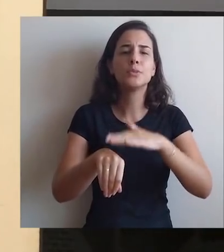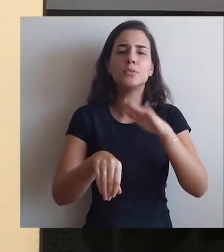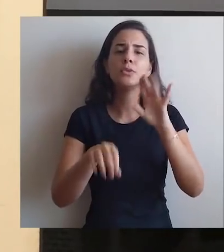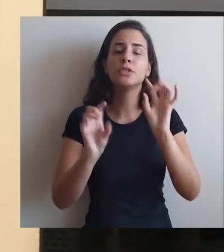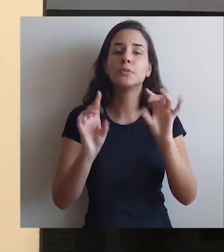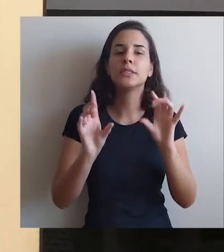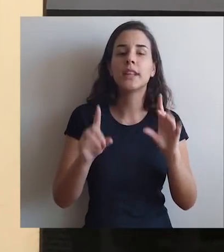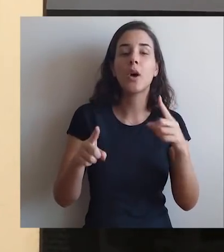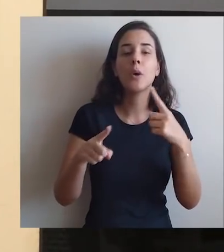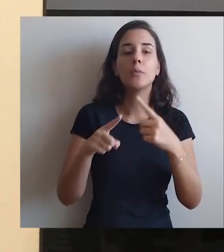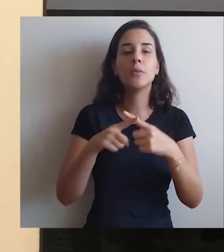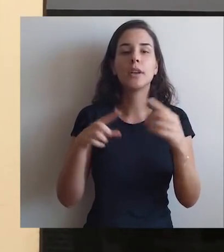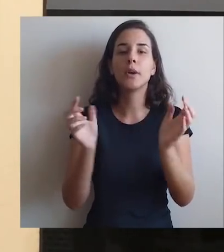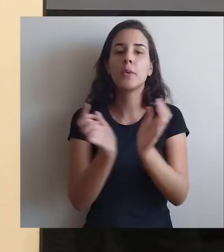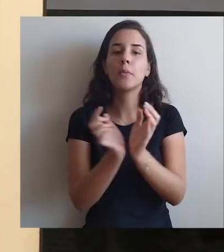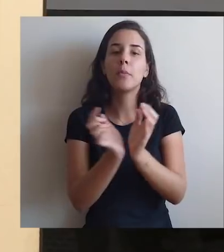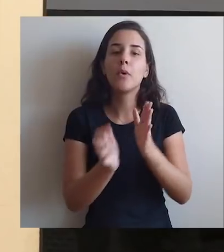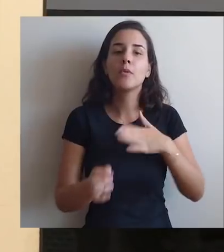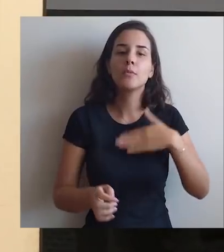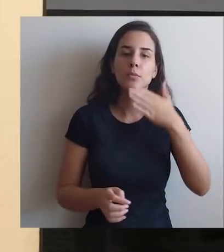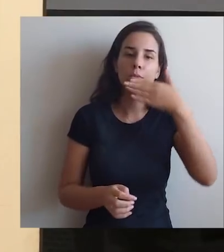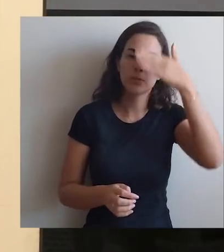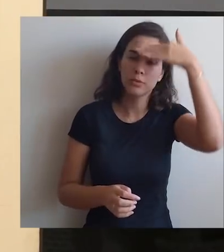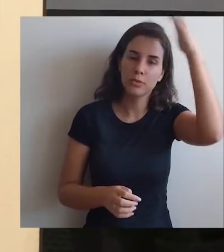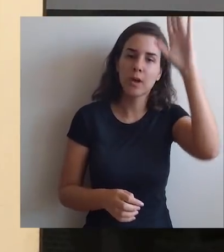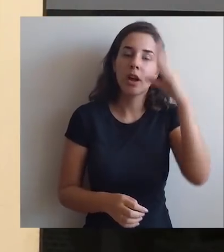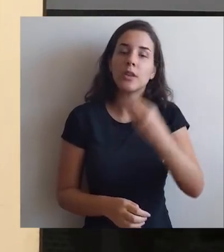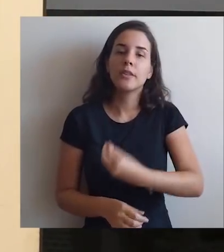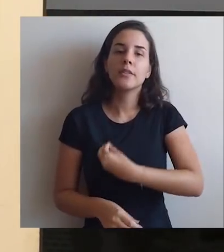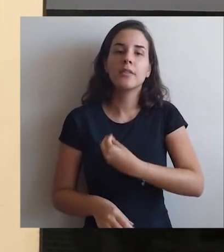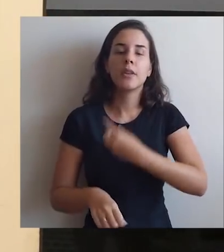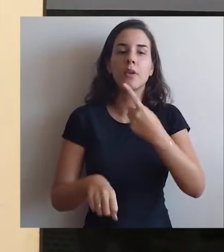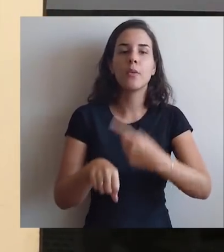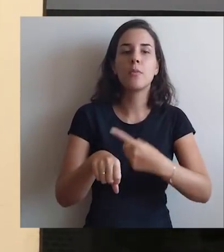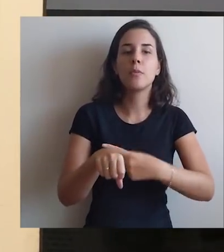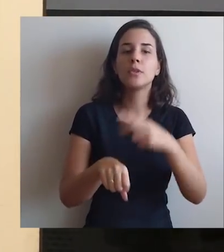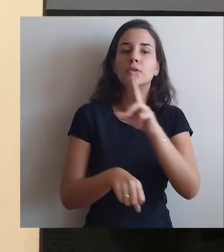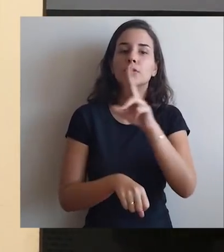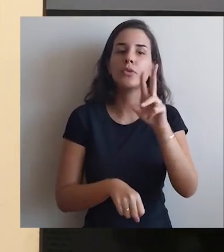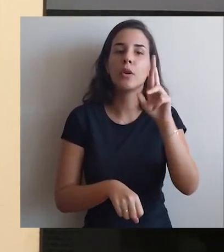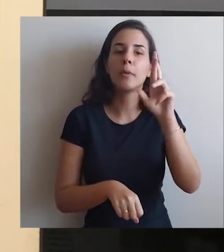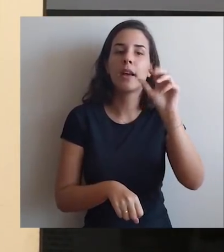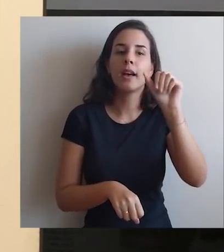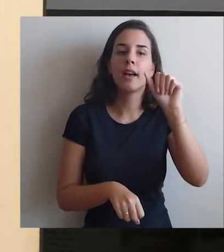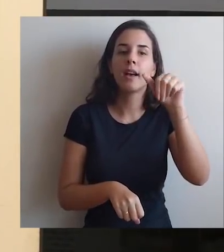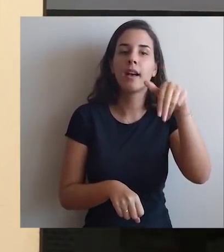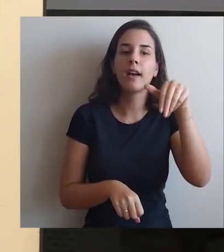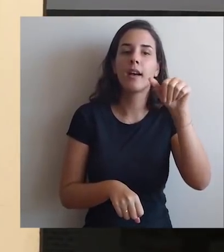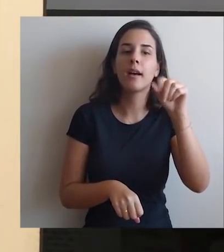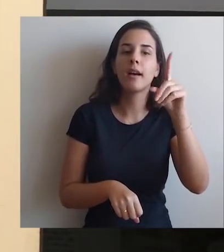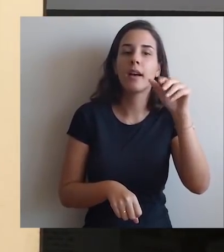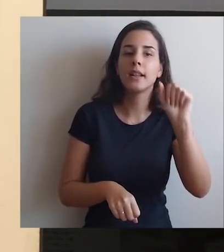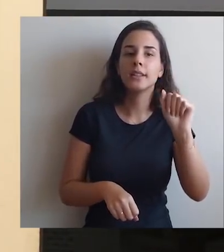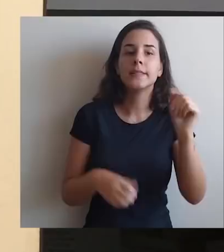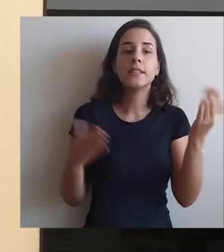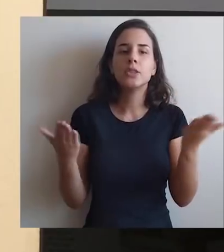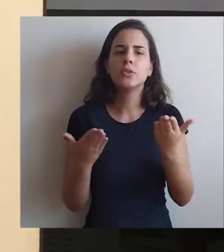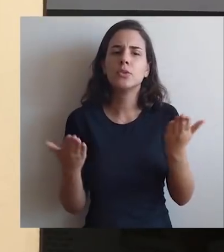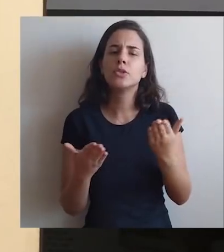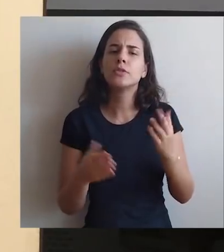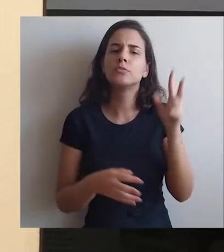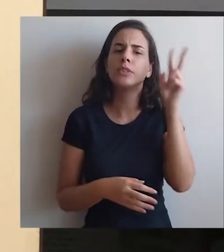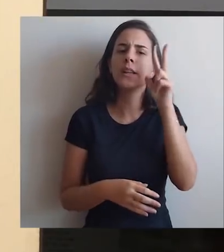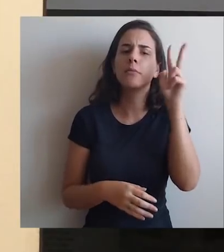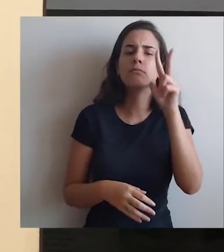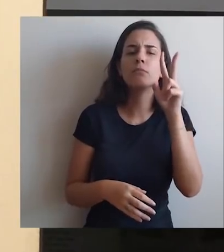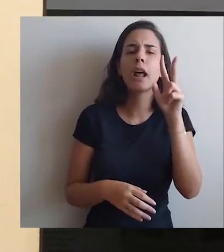nessa época, de uma forma muito especial, nós entramos em um período que é chamado de Ramadã para os muçulmanos. E